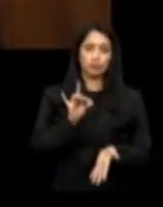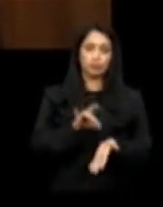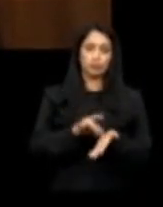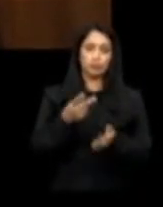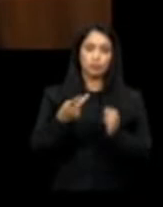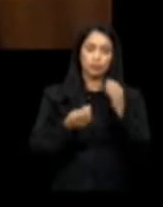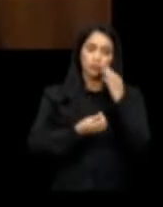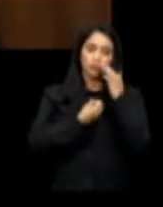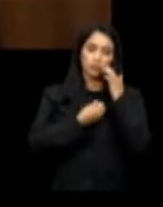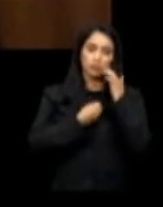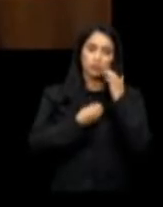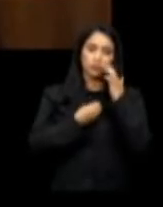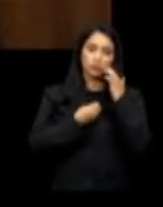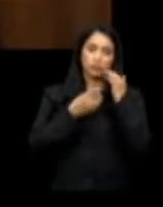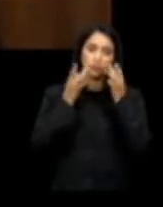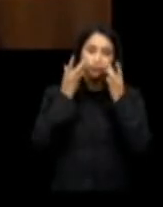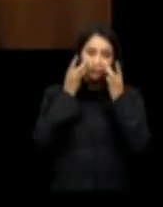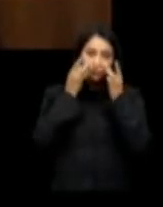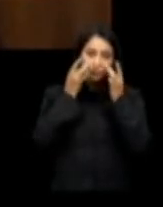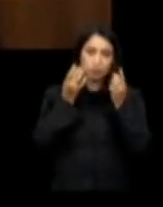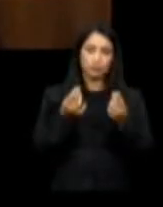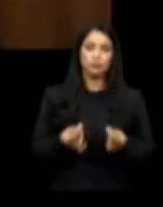pessoal podem ser